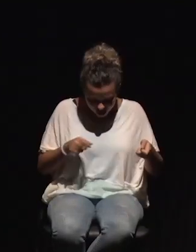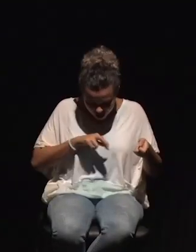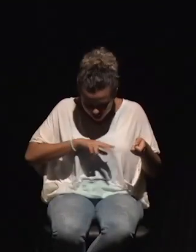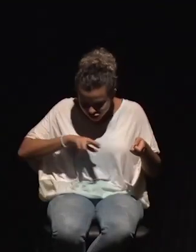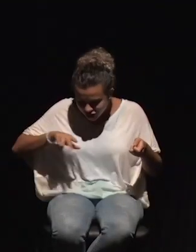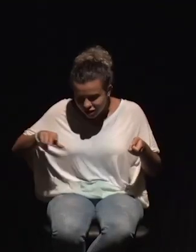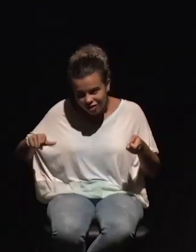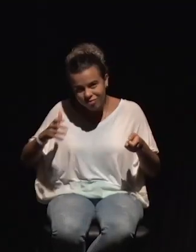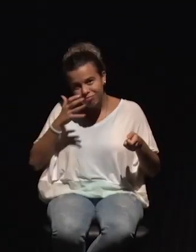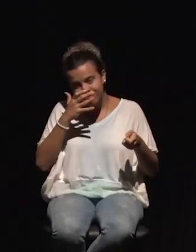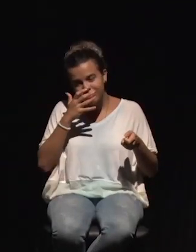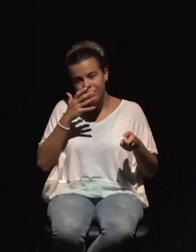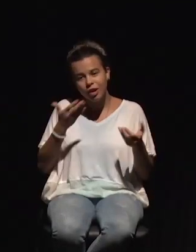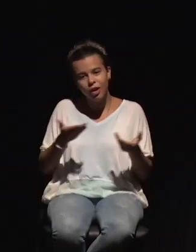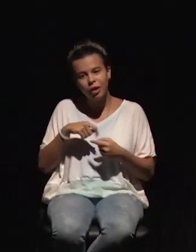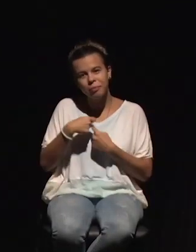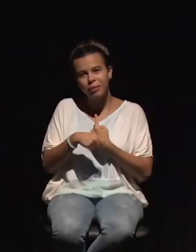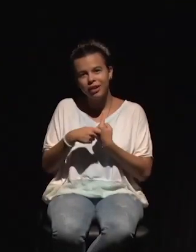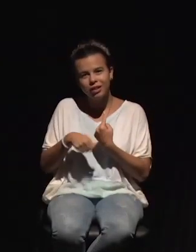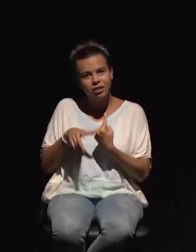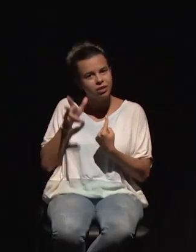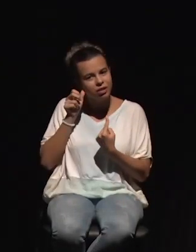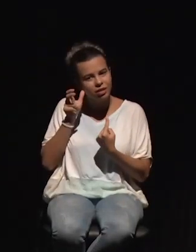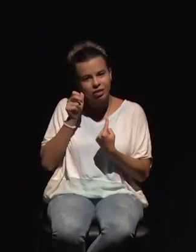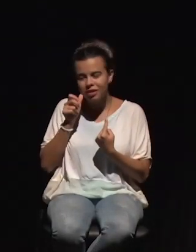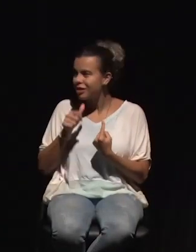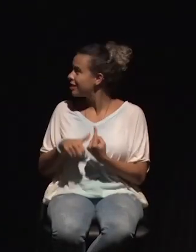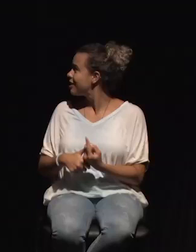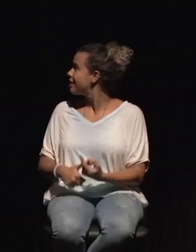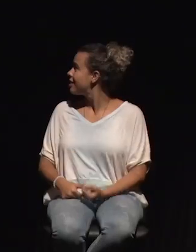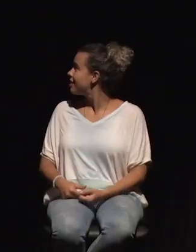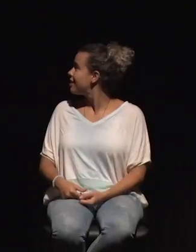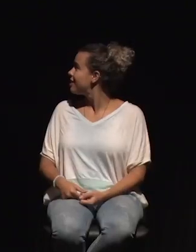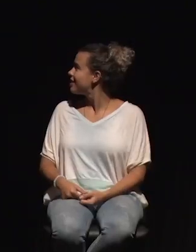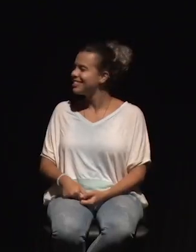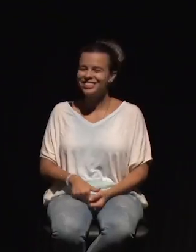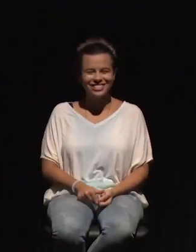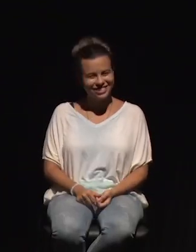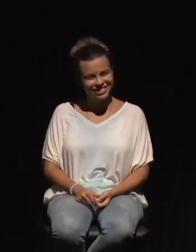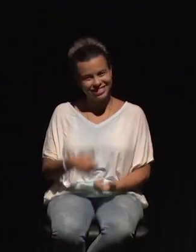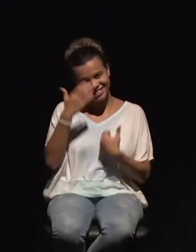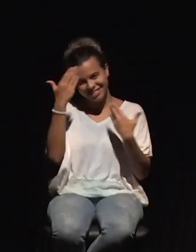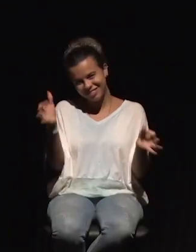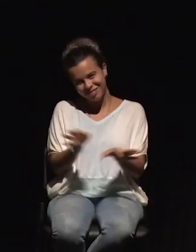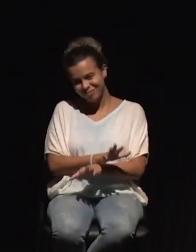aqui escuta da banana é isso obrigado